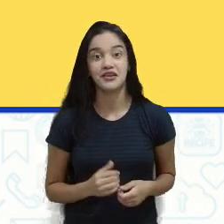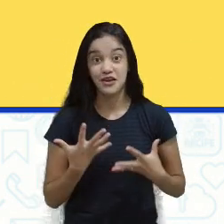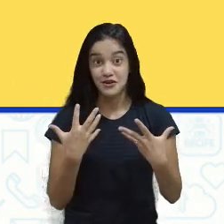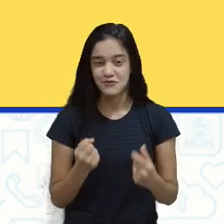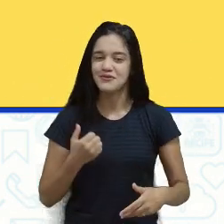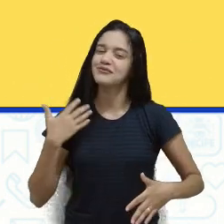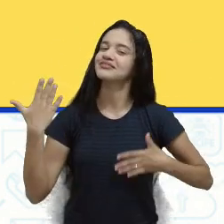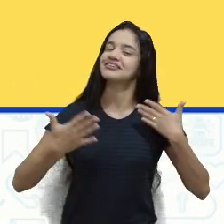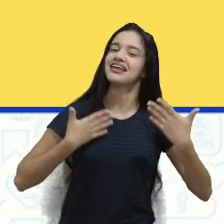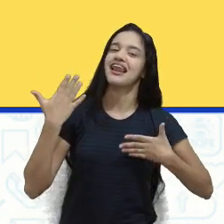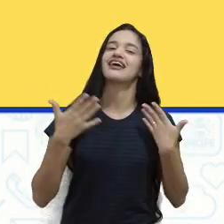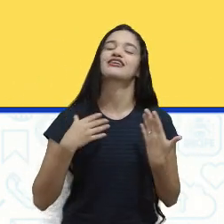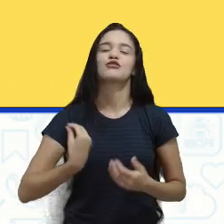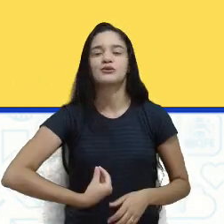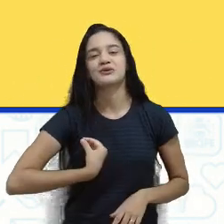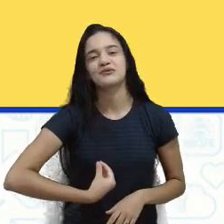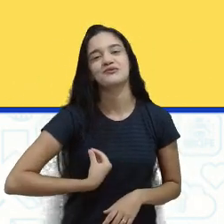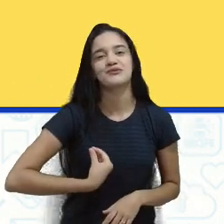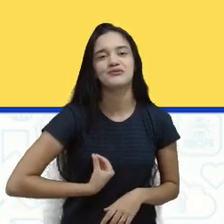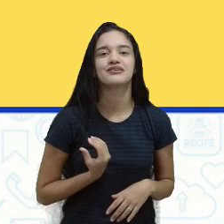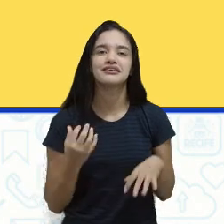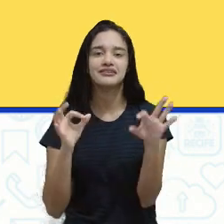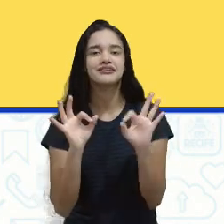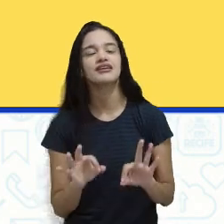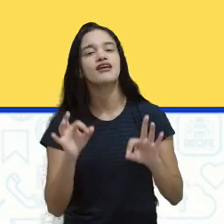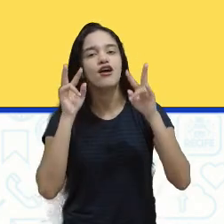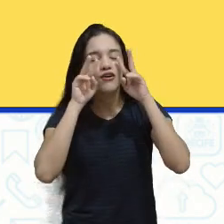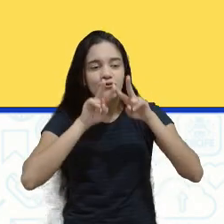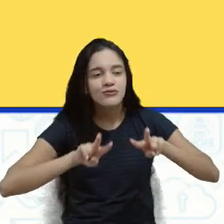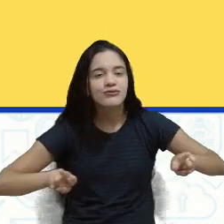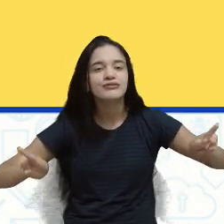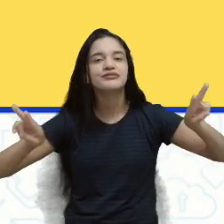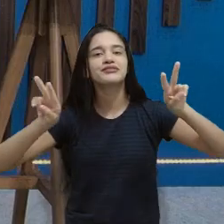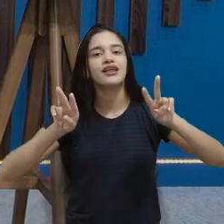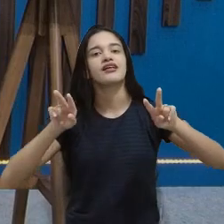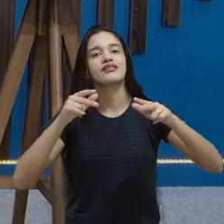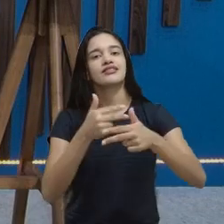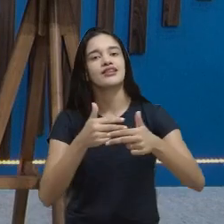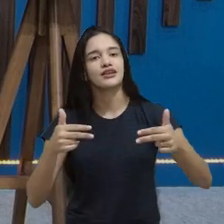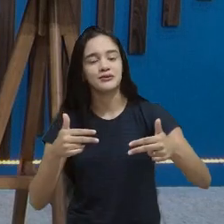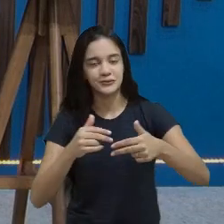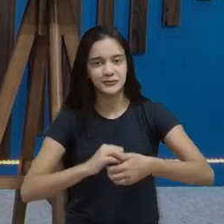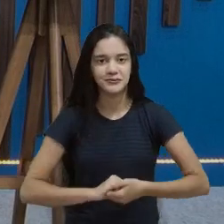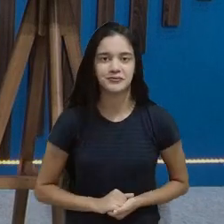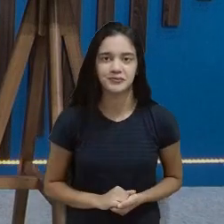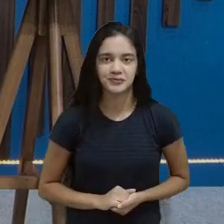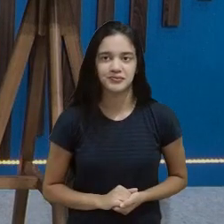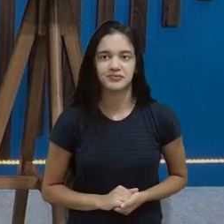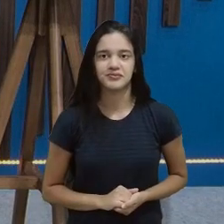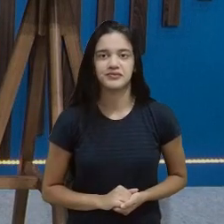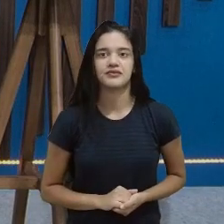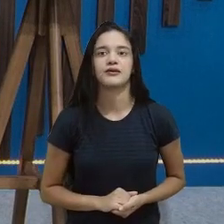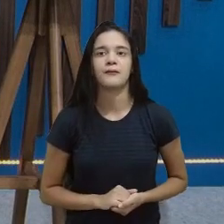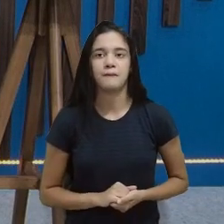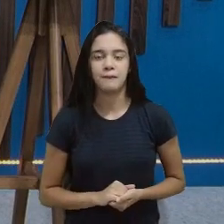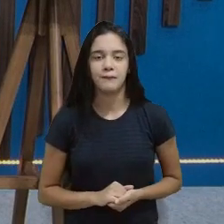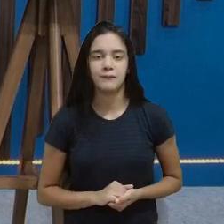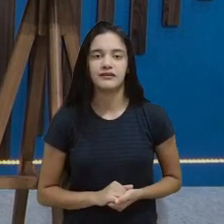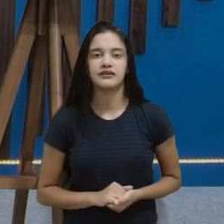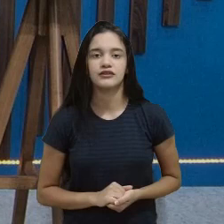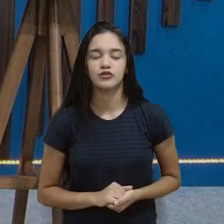nos alegrar e viver essa vida, não é? Vendo o belo nas coisas singelas.